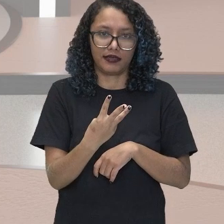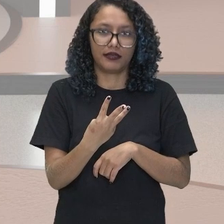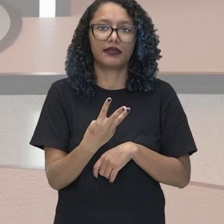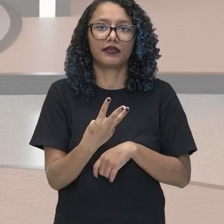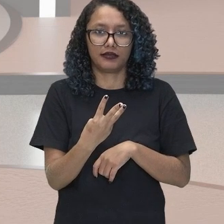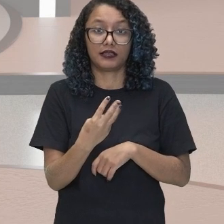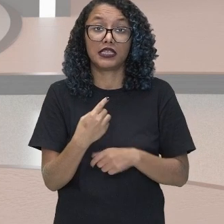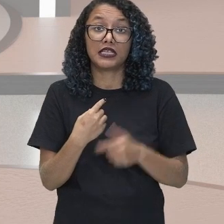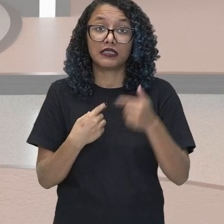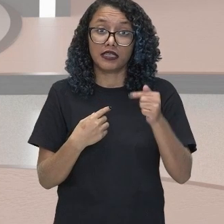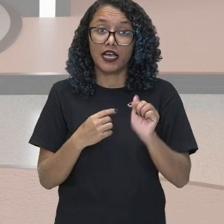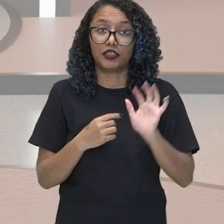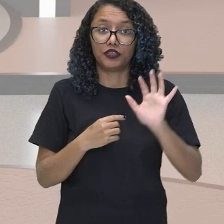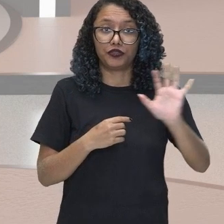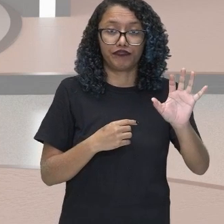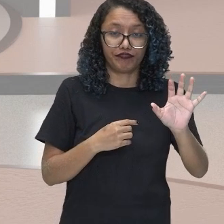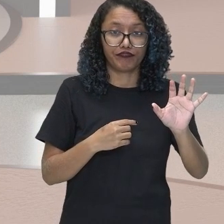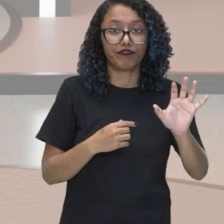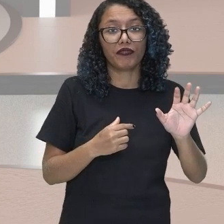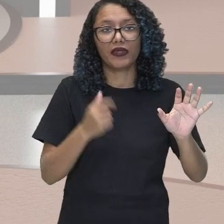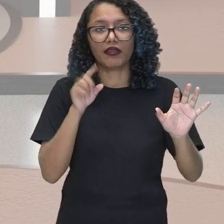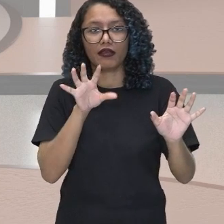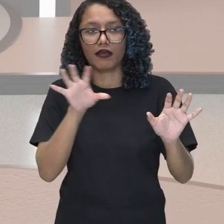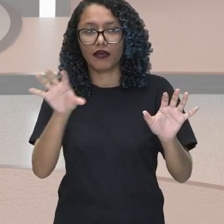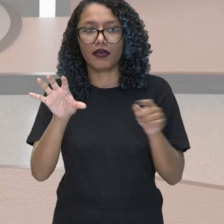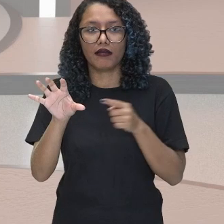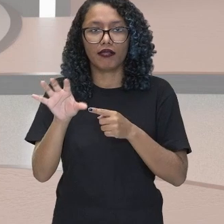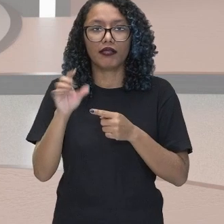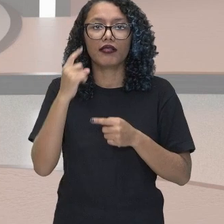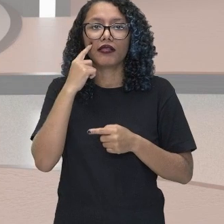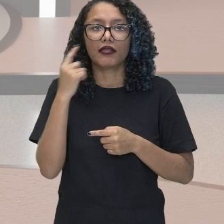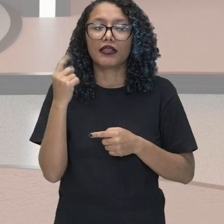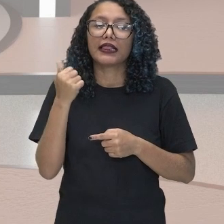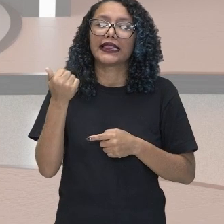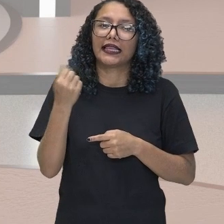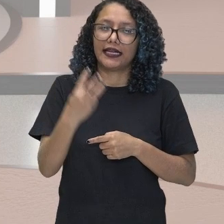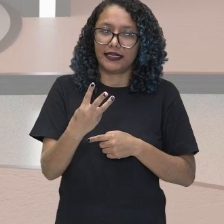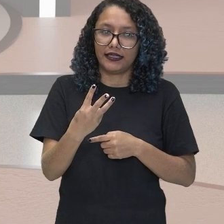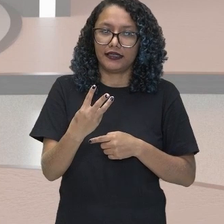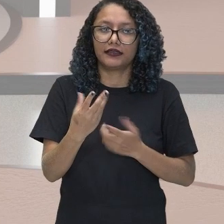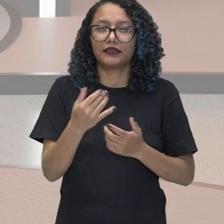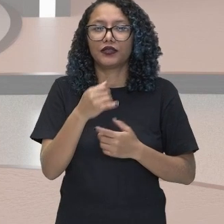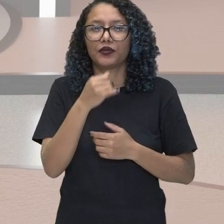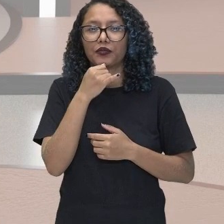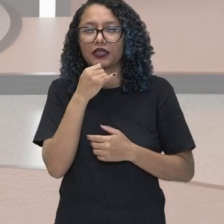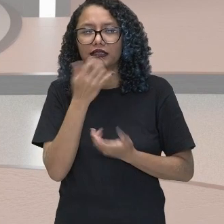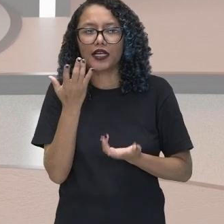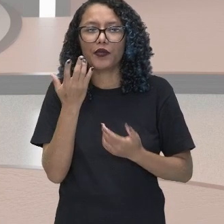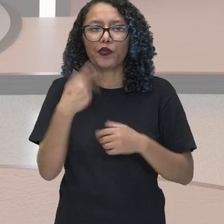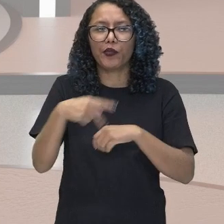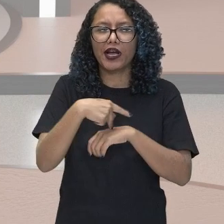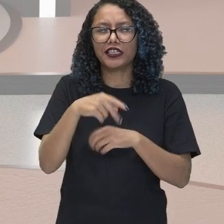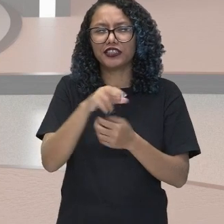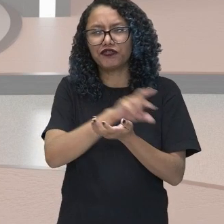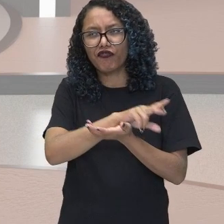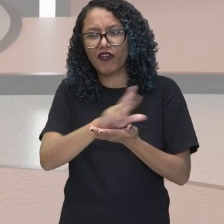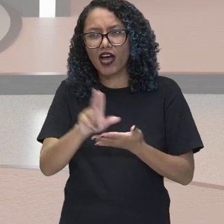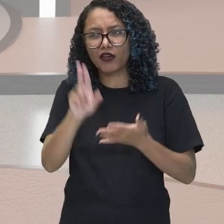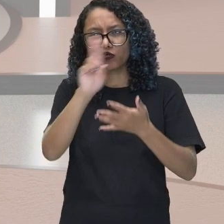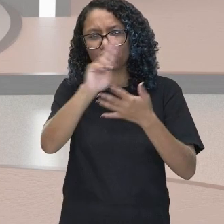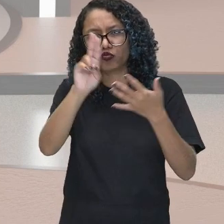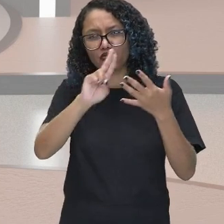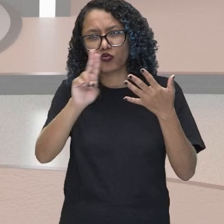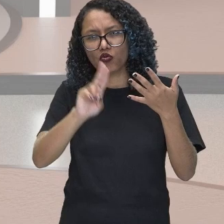América Central continental e aqui eu tenho 13, onde eu vou ter Cuba, Bahamas, Trinidad e